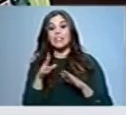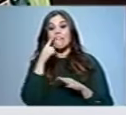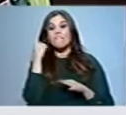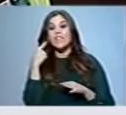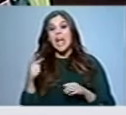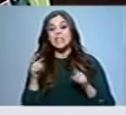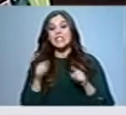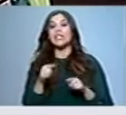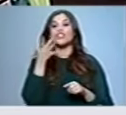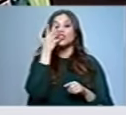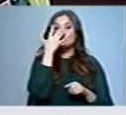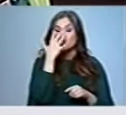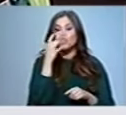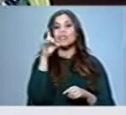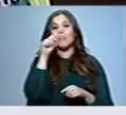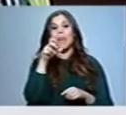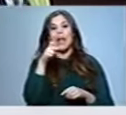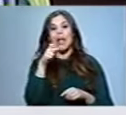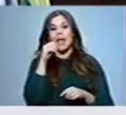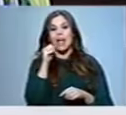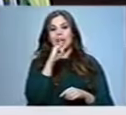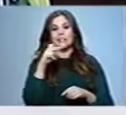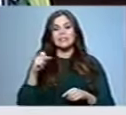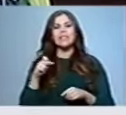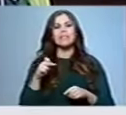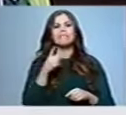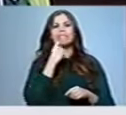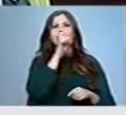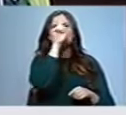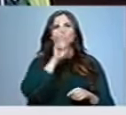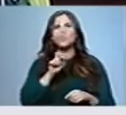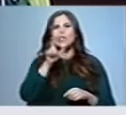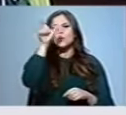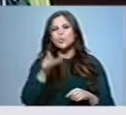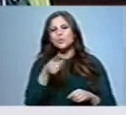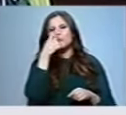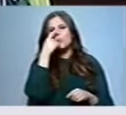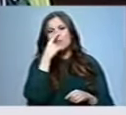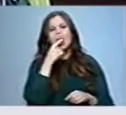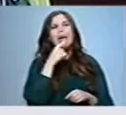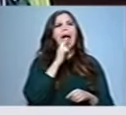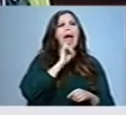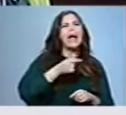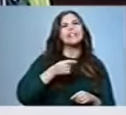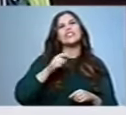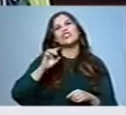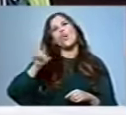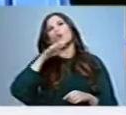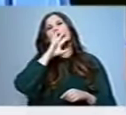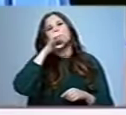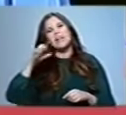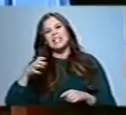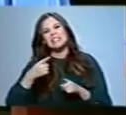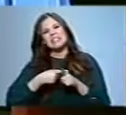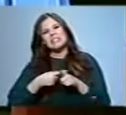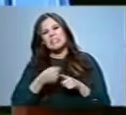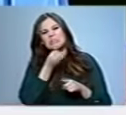à África, quer à Ásia, quais são aqueles que tu podes eleger como os que mais gostaste e os que menos te